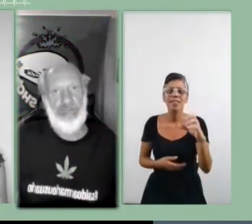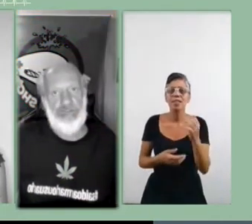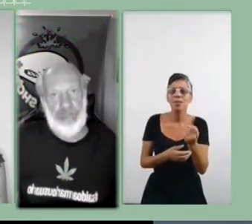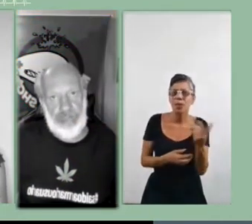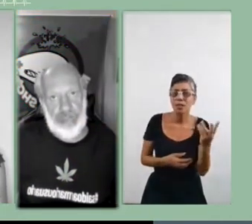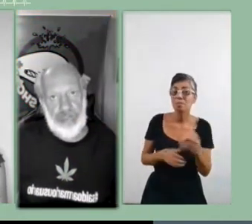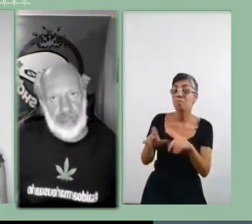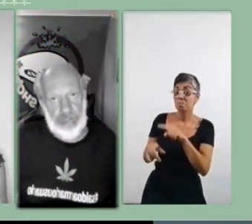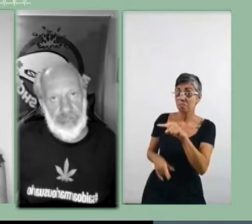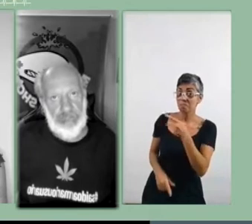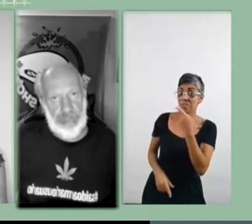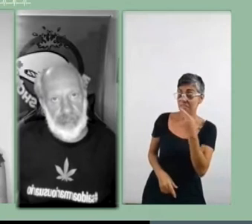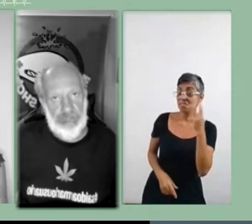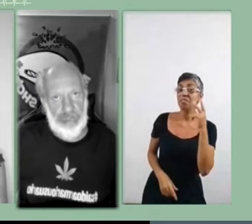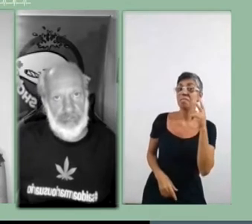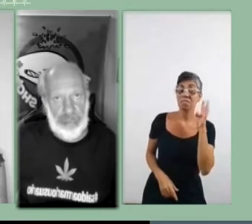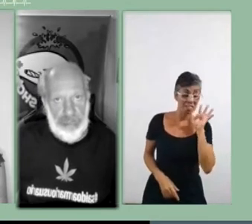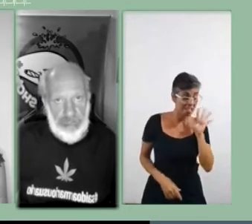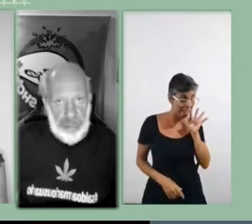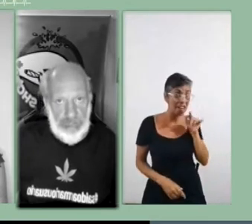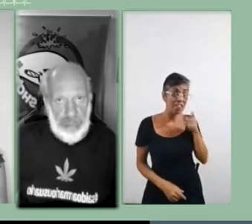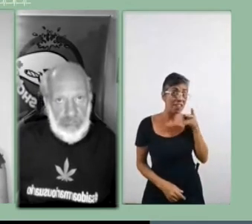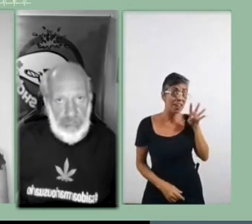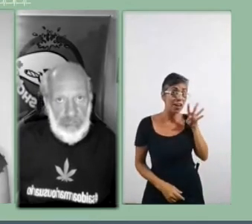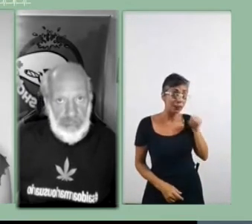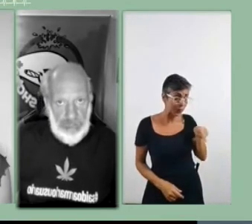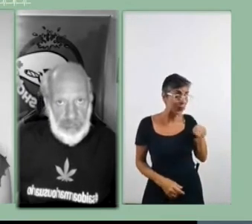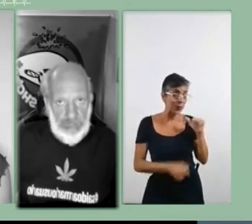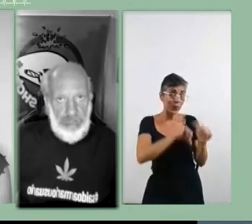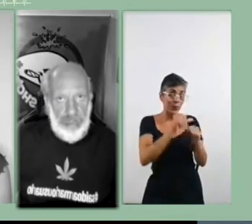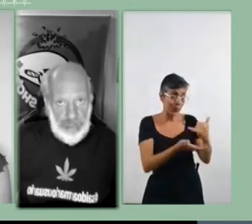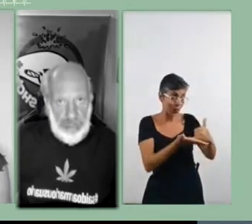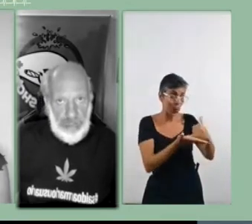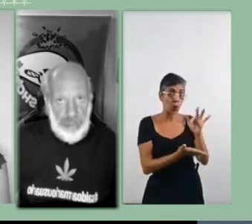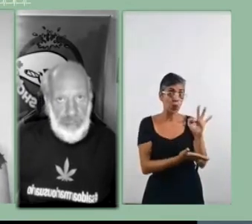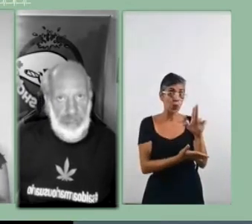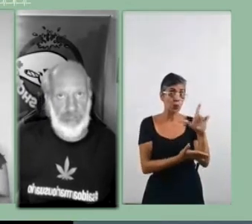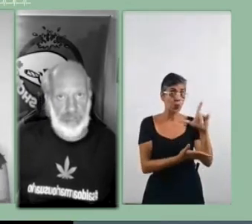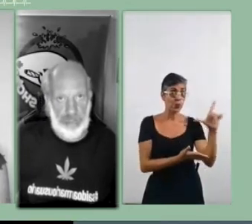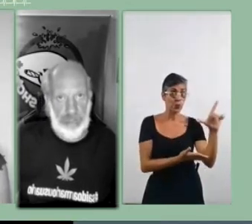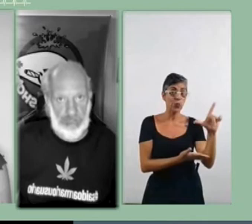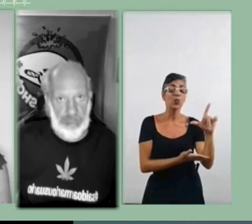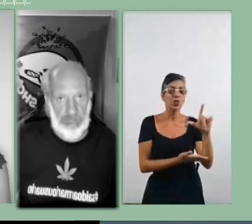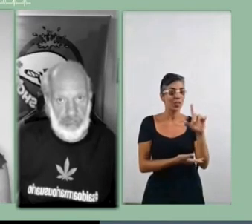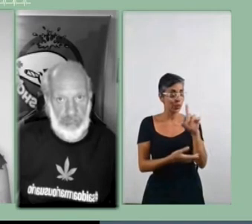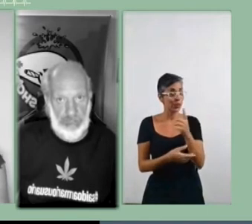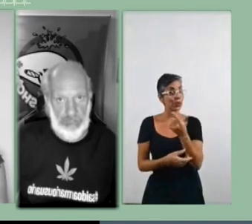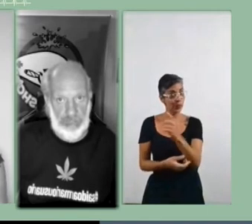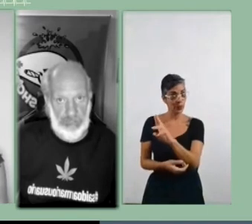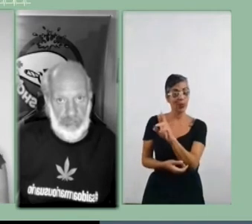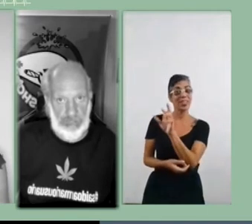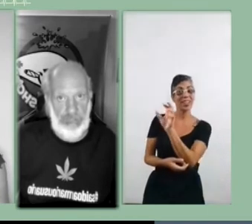que tu estava falando antes, né? Quando tu trocou para o óleo full, que é uma coisa que a doutora Andréa também fala e